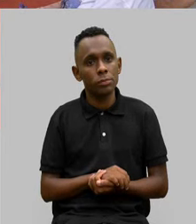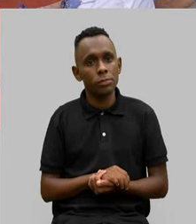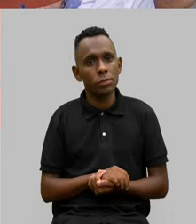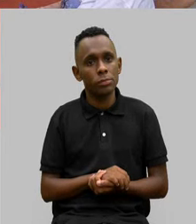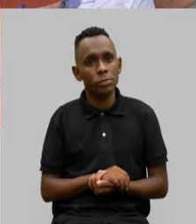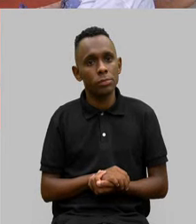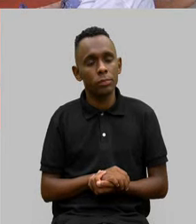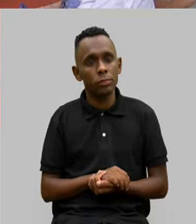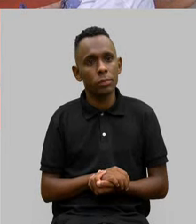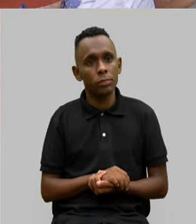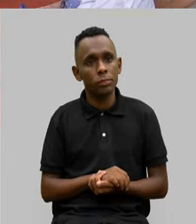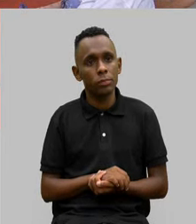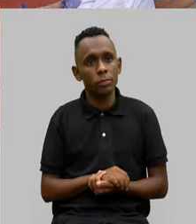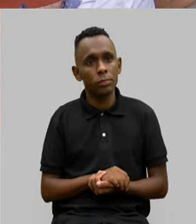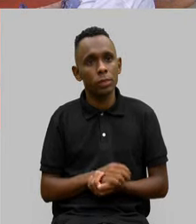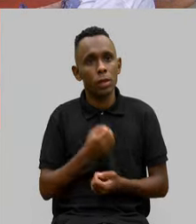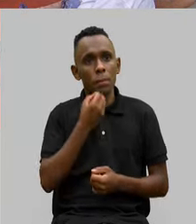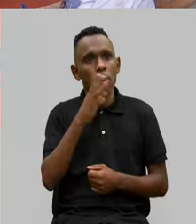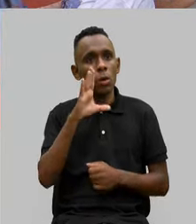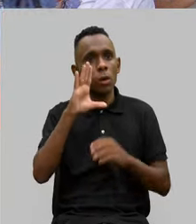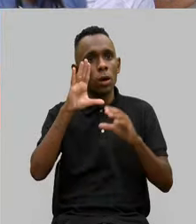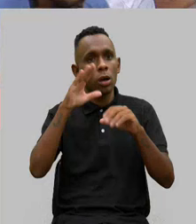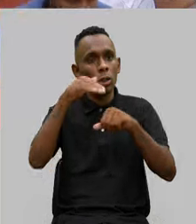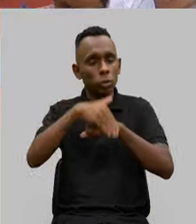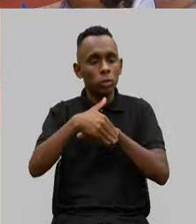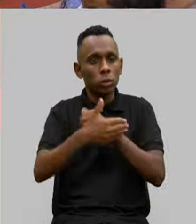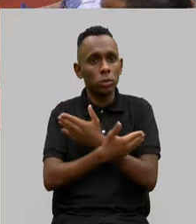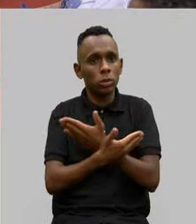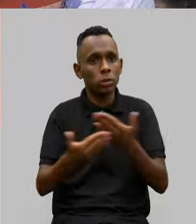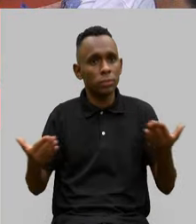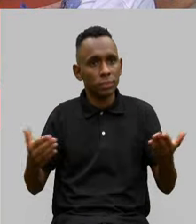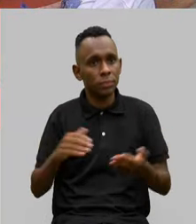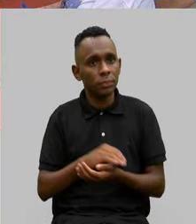favor pessoal boa noite boa